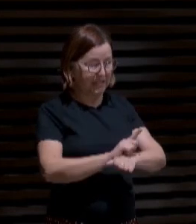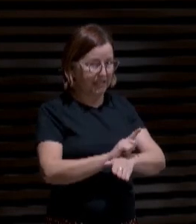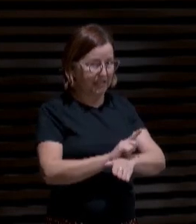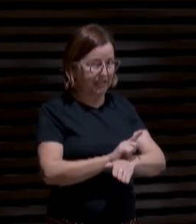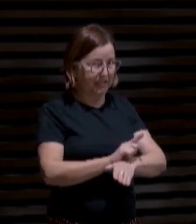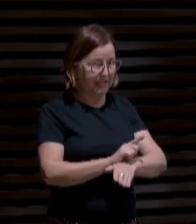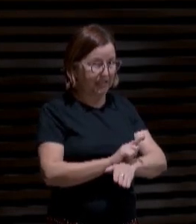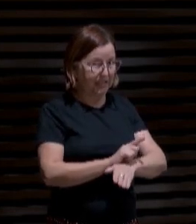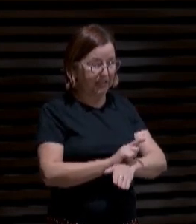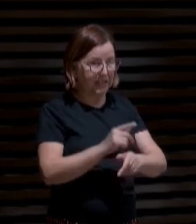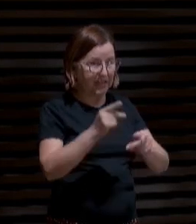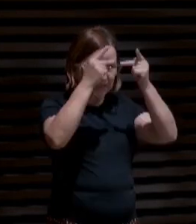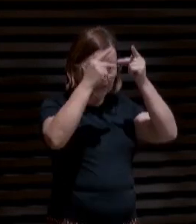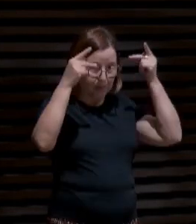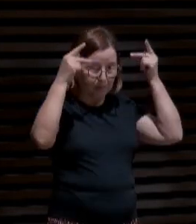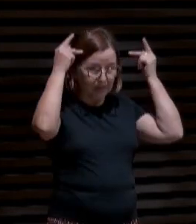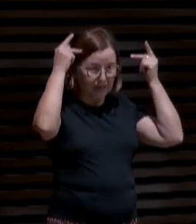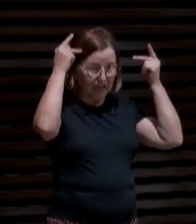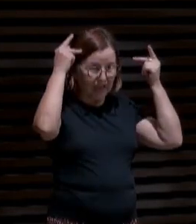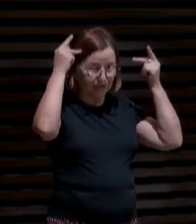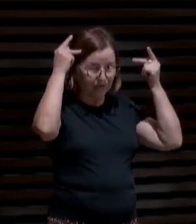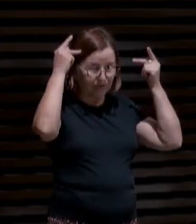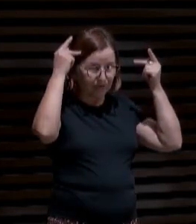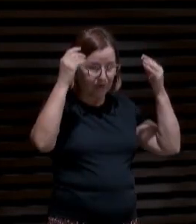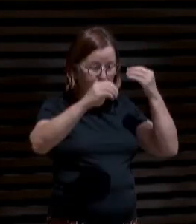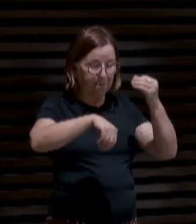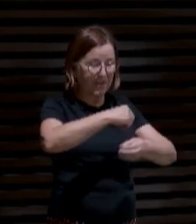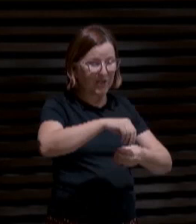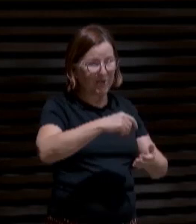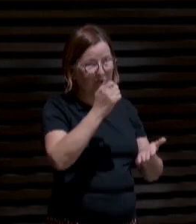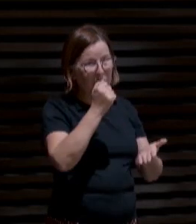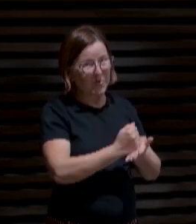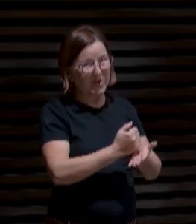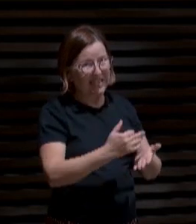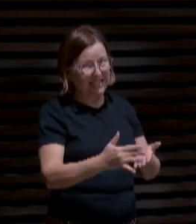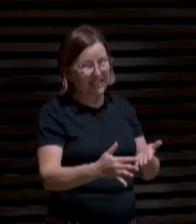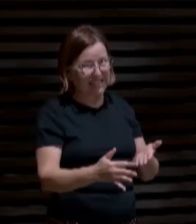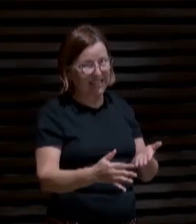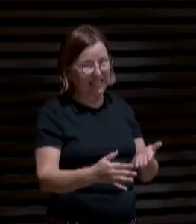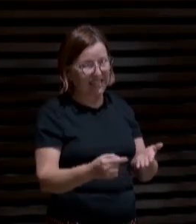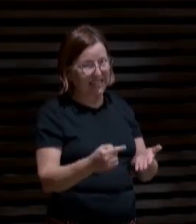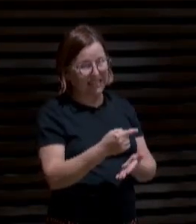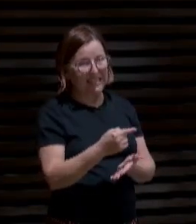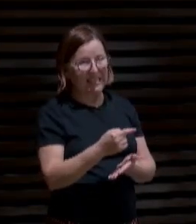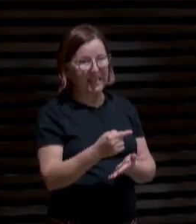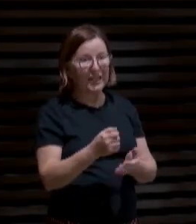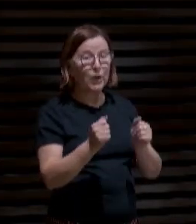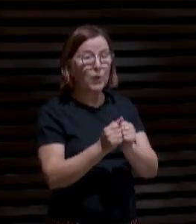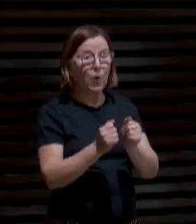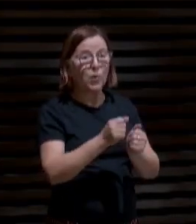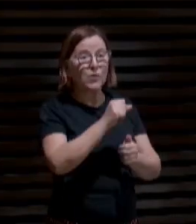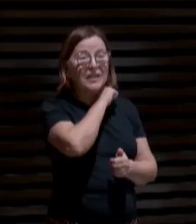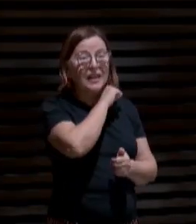sangue Pilatos misturara com os sacrifícios que os mesmos realizavam. Então, o que nós podemos